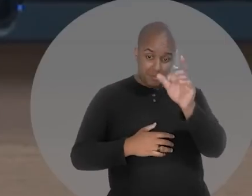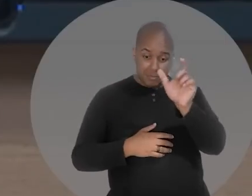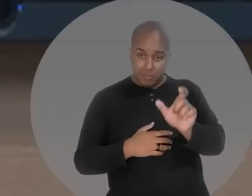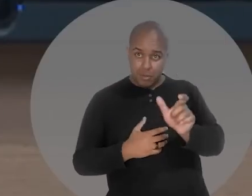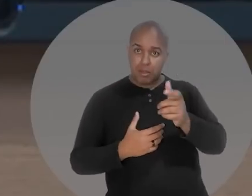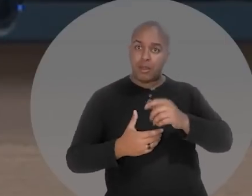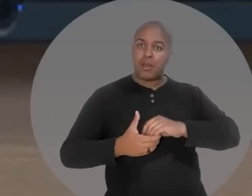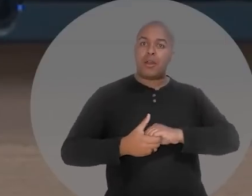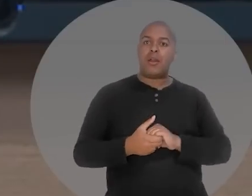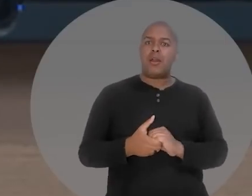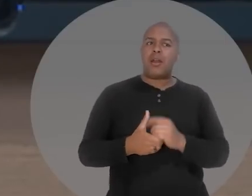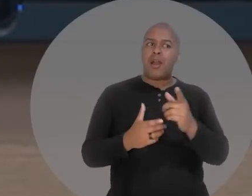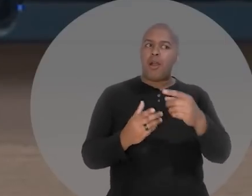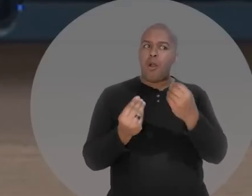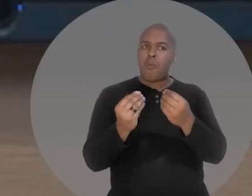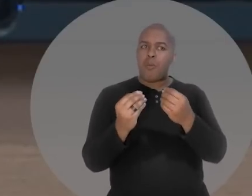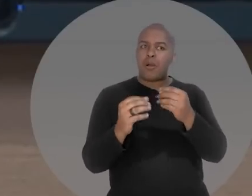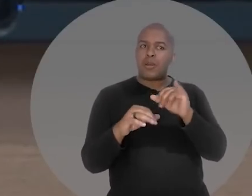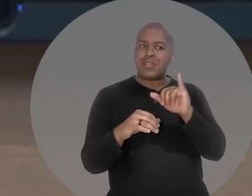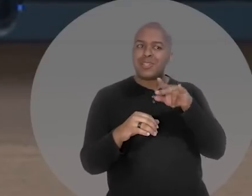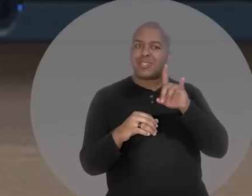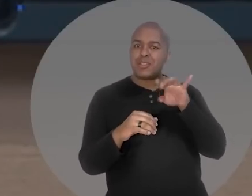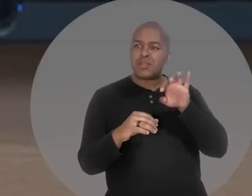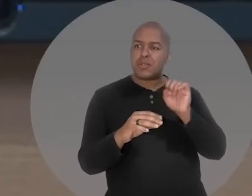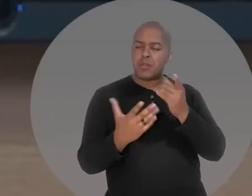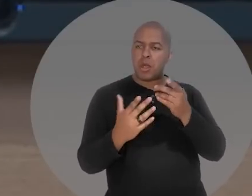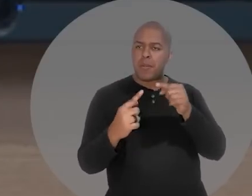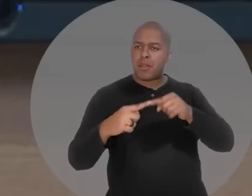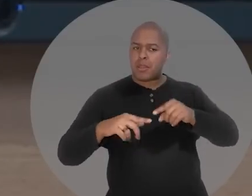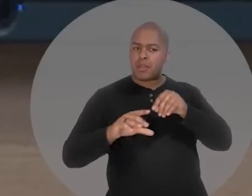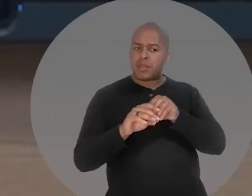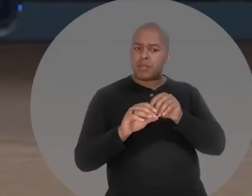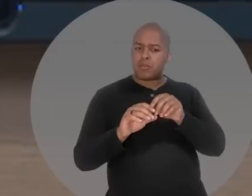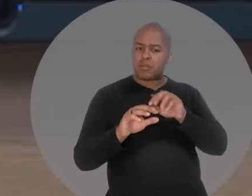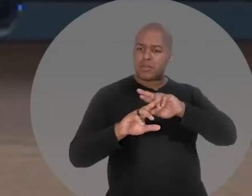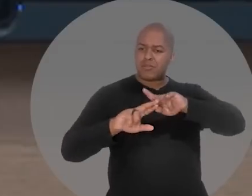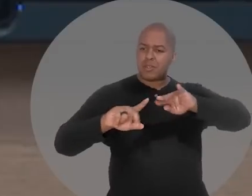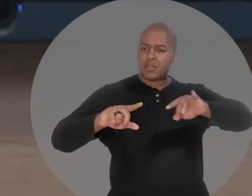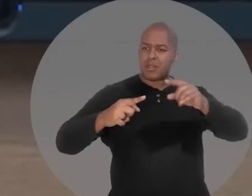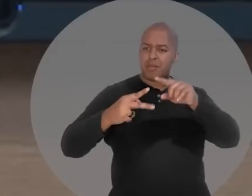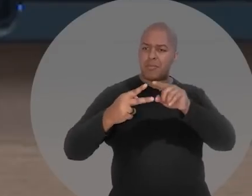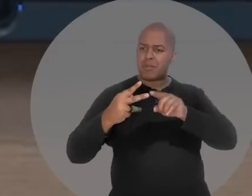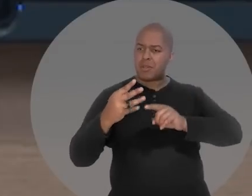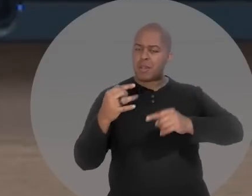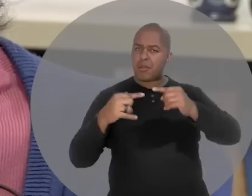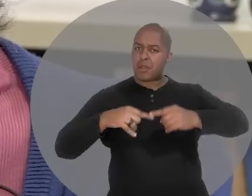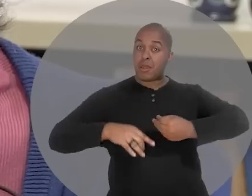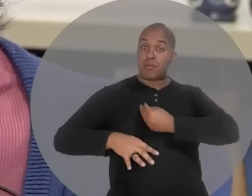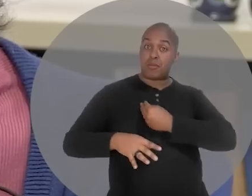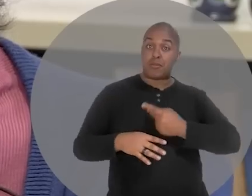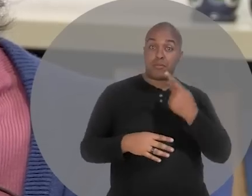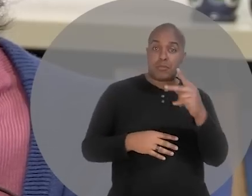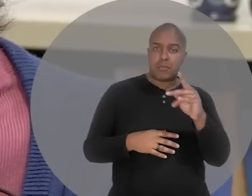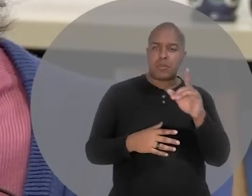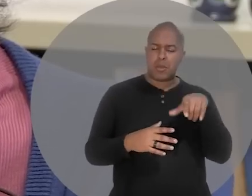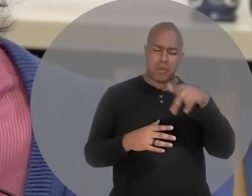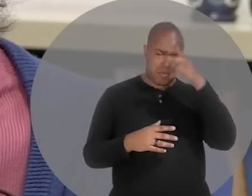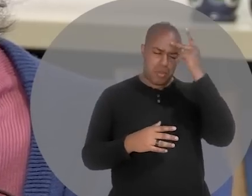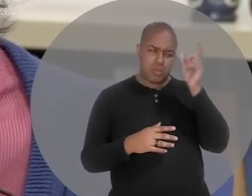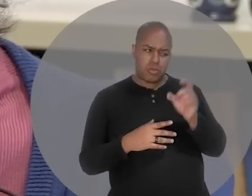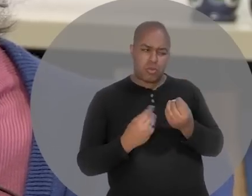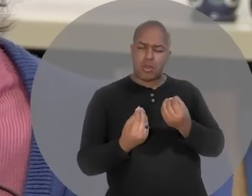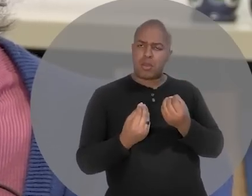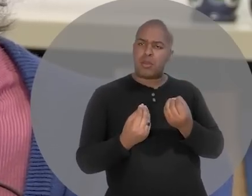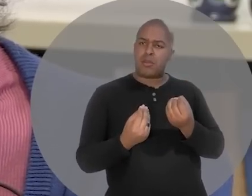principal a indissociabilidade entre os vários aspectos da vida dela. Lígia é uma